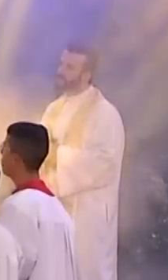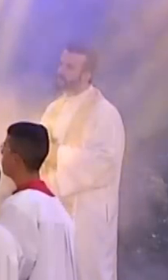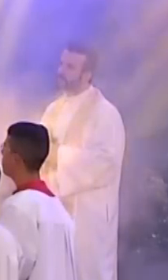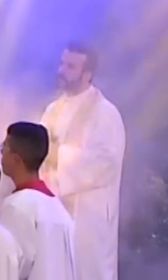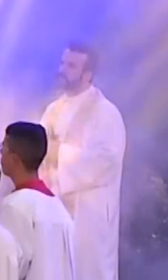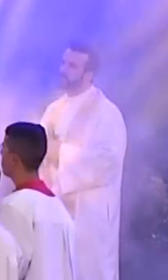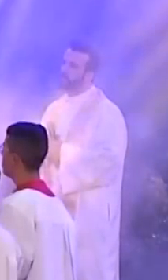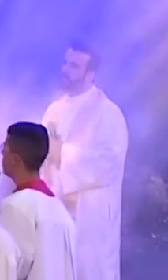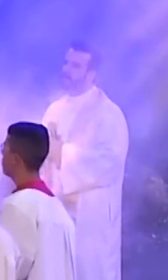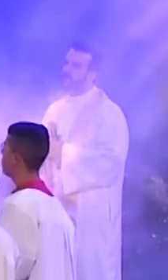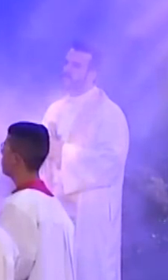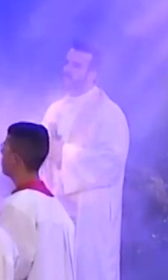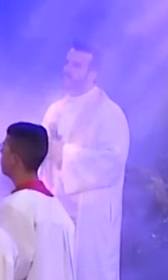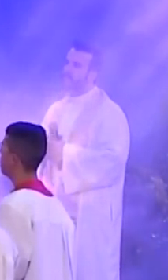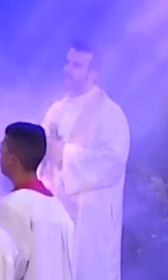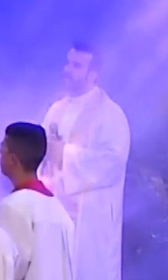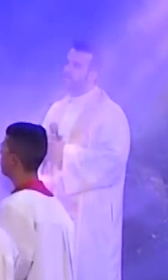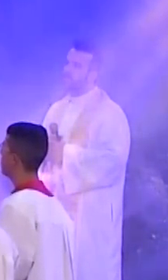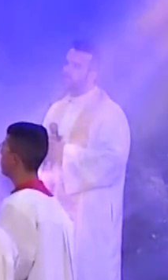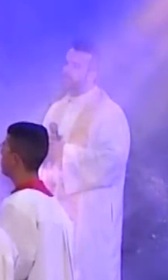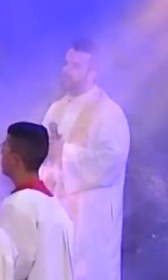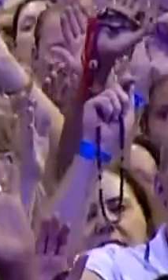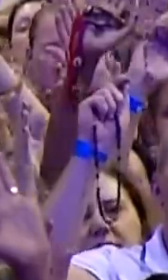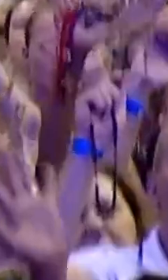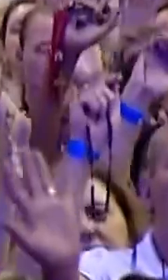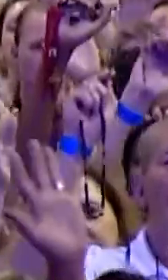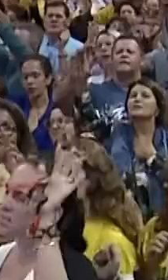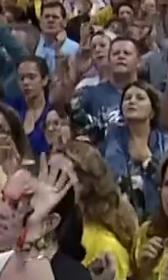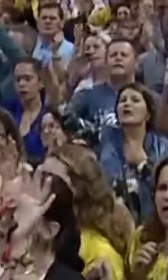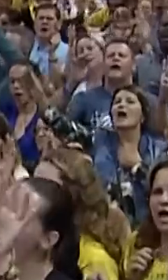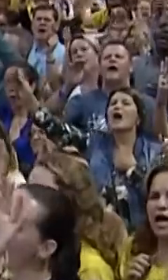paira conosco. Vamos chamar Nossa Senhora.